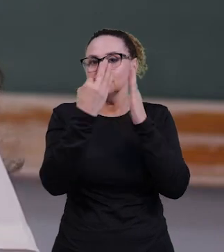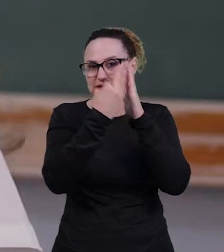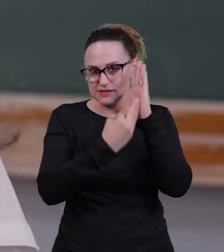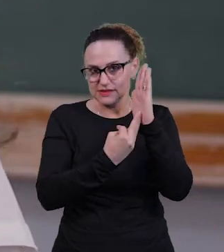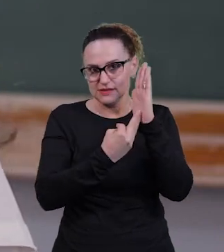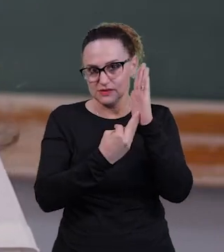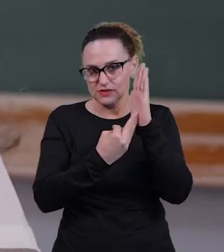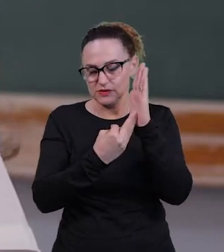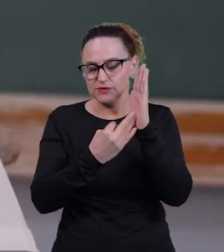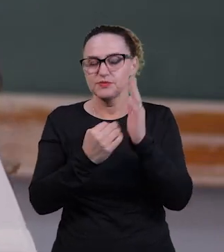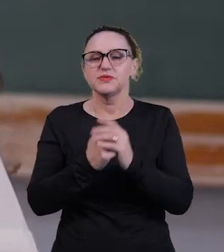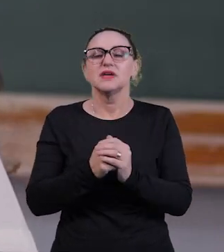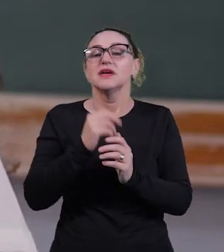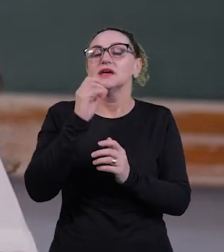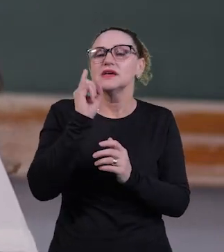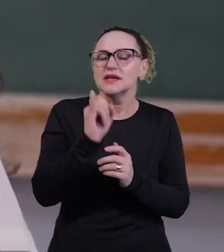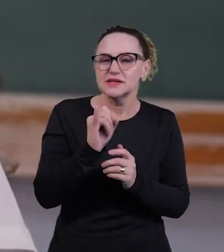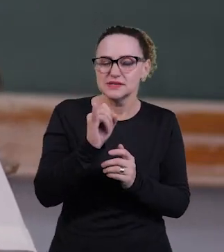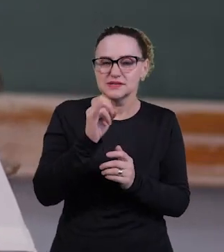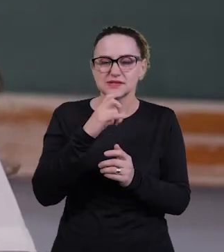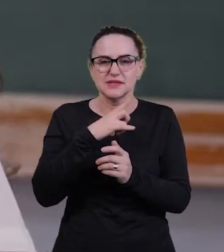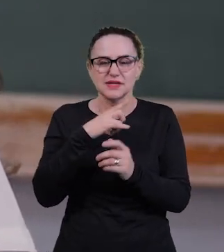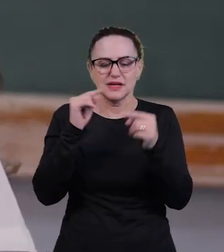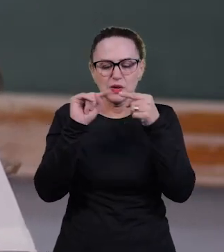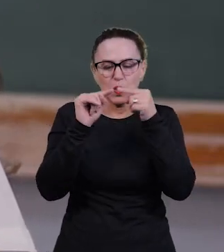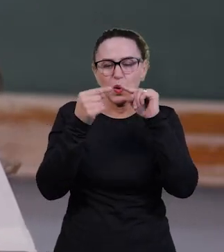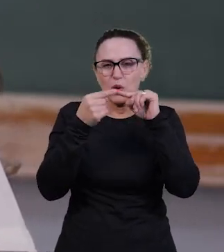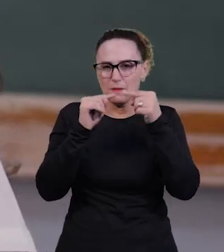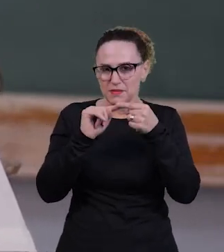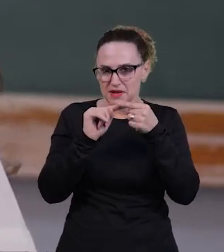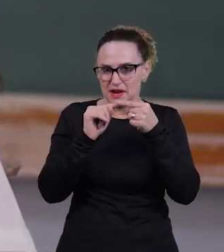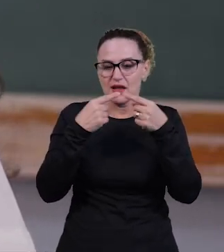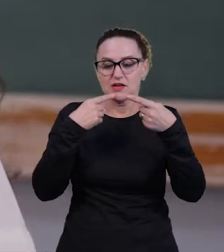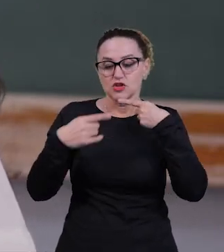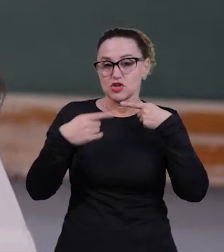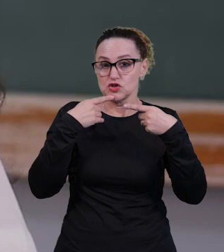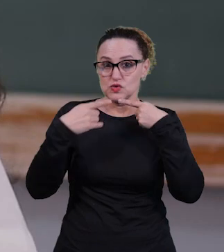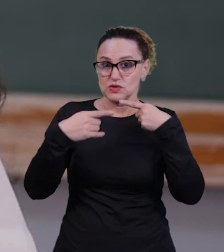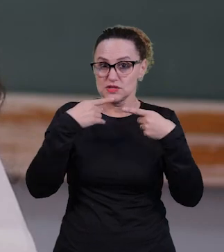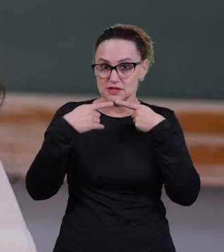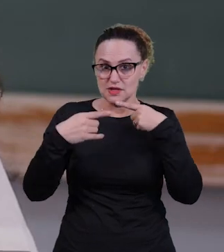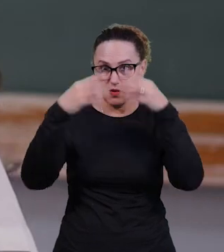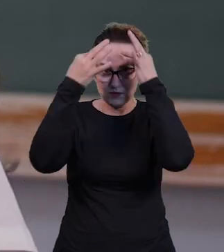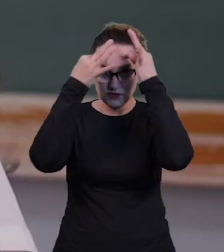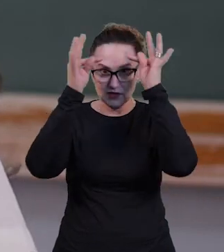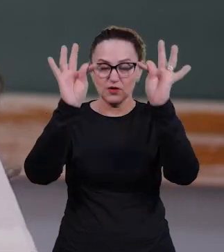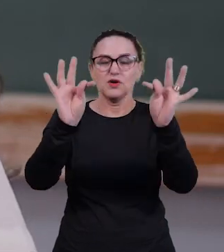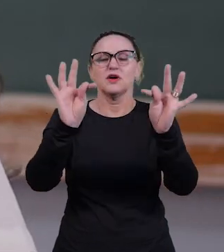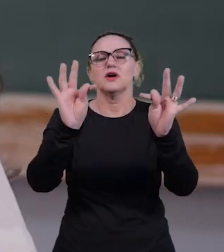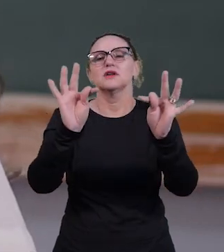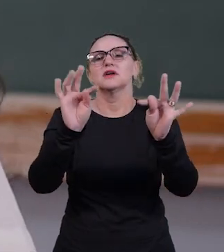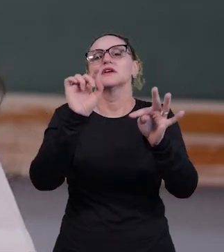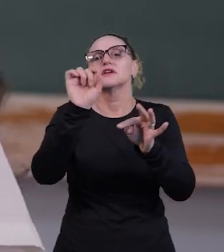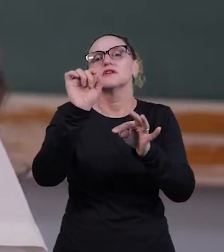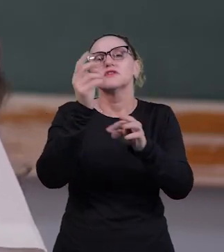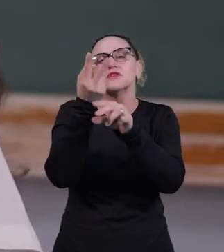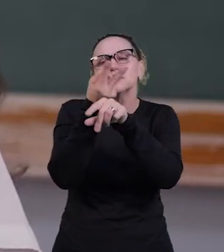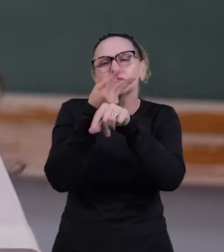ele condiz, é coerente com a discussão teórica que você tentará ou buscará